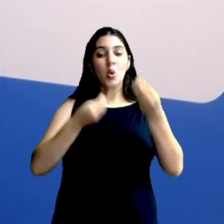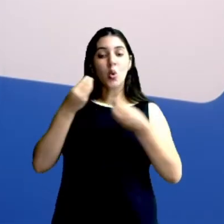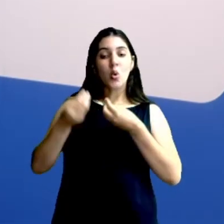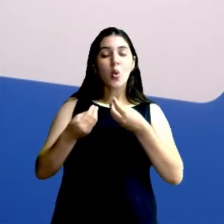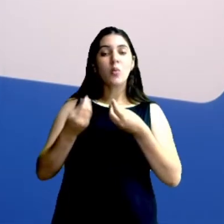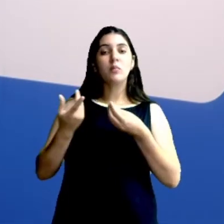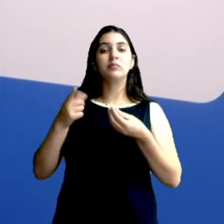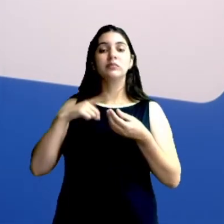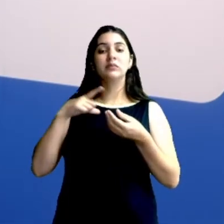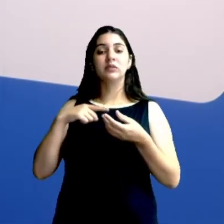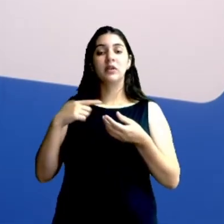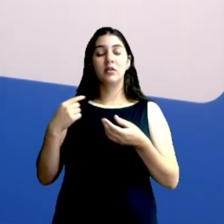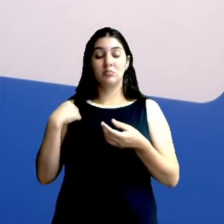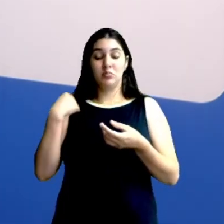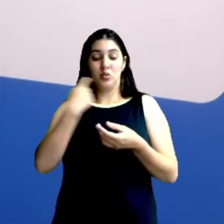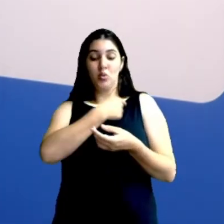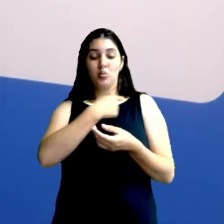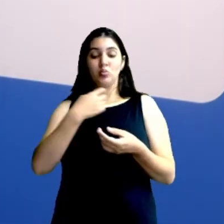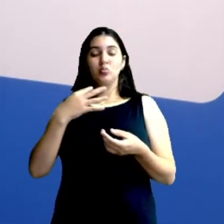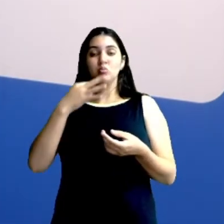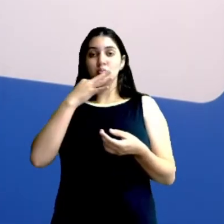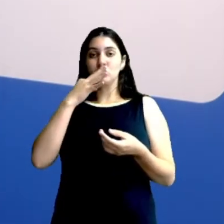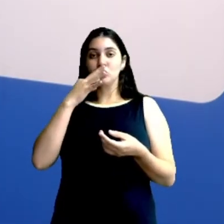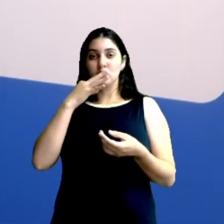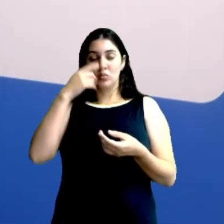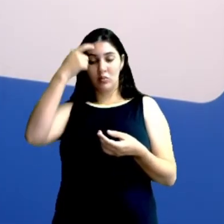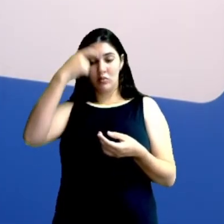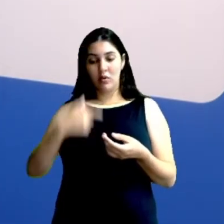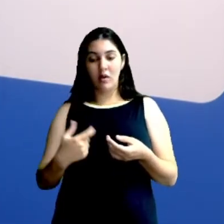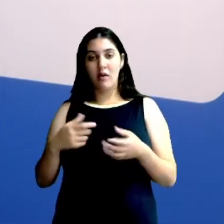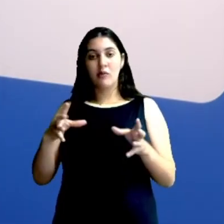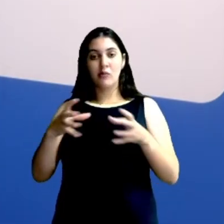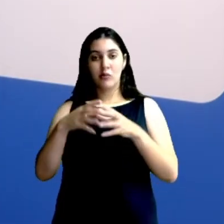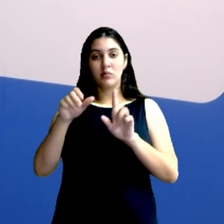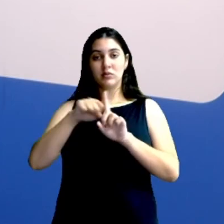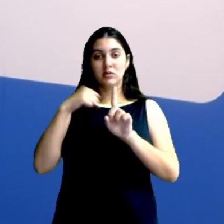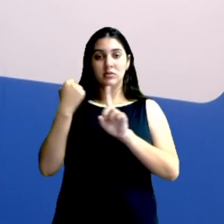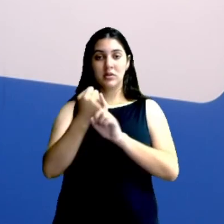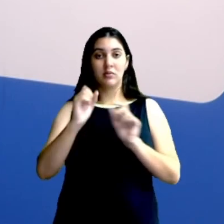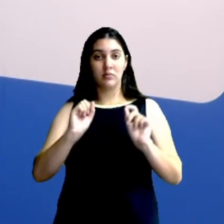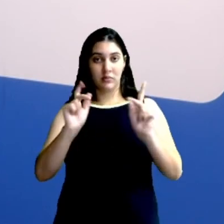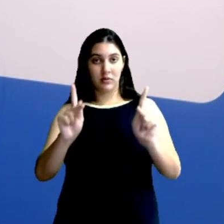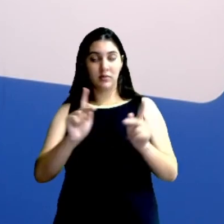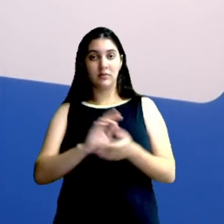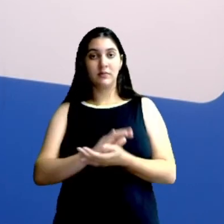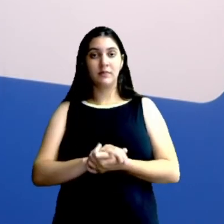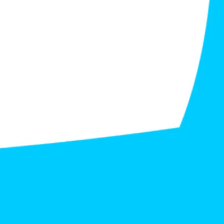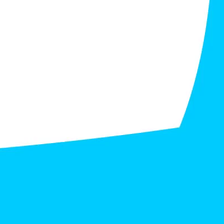acarreta para nos conhecermos enquanto grupos sociais, ok?